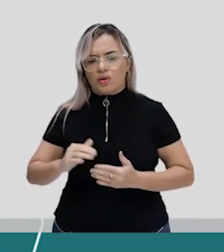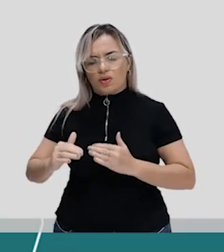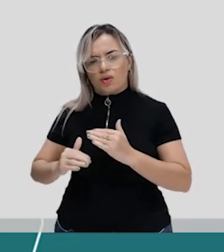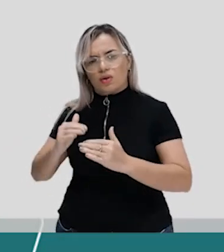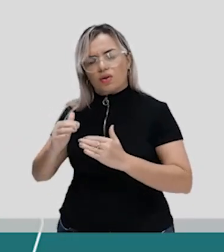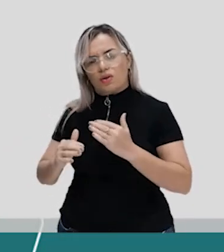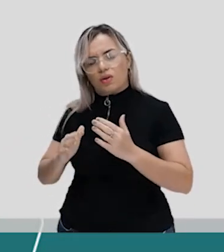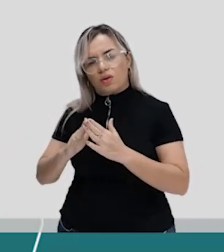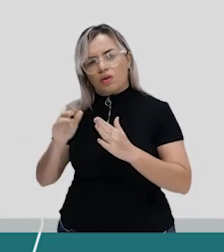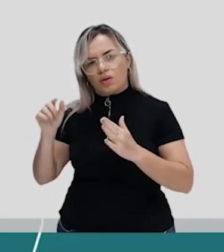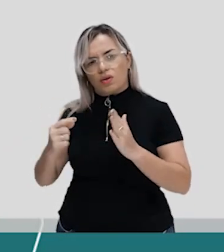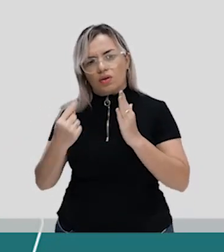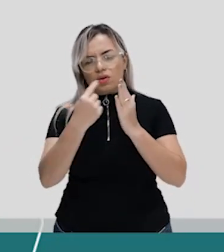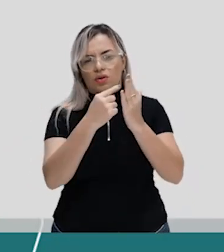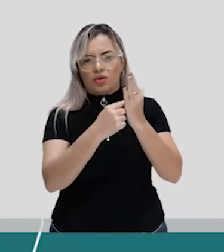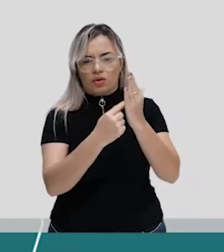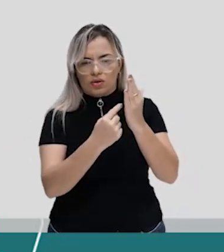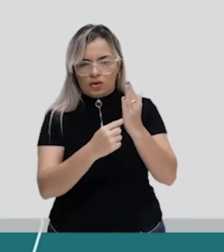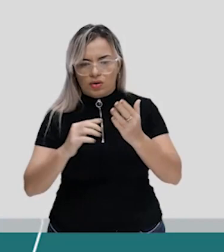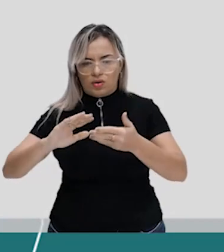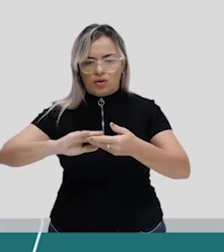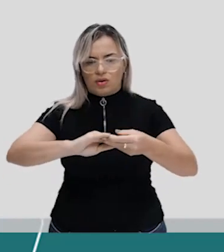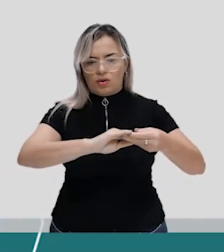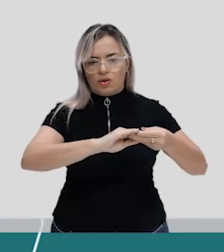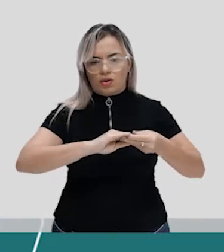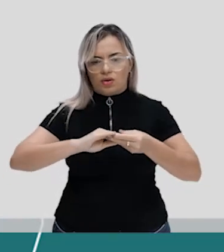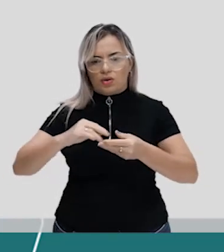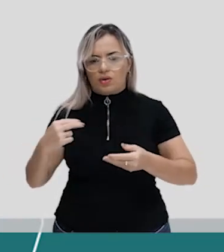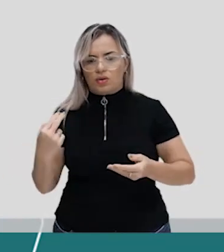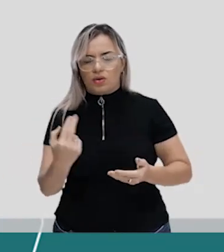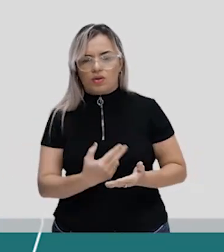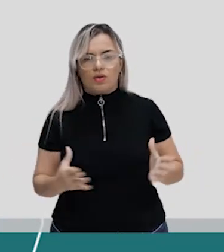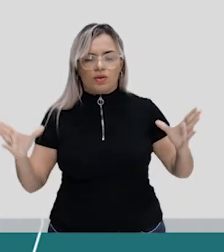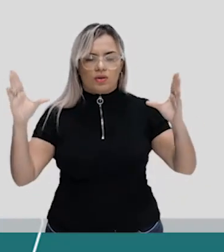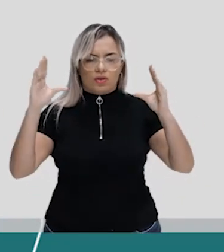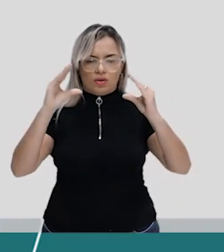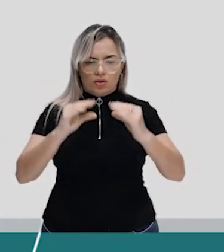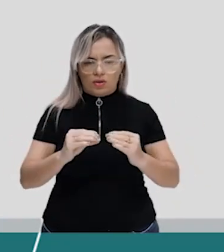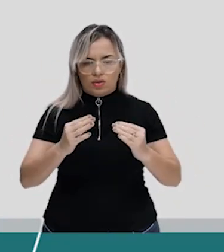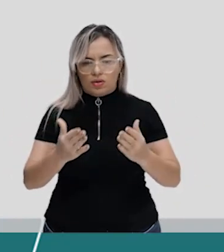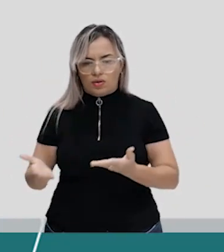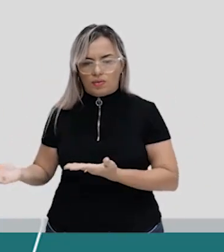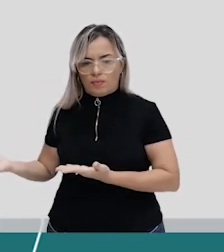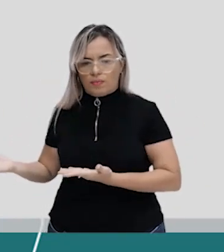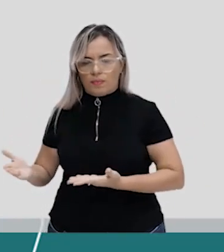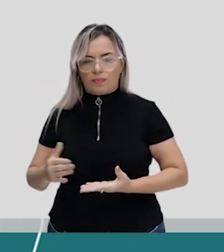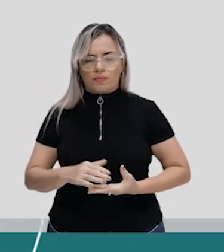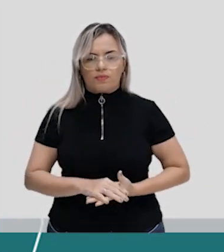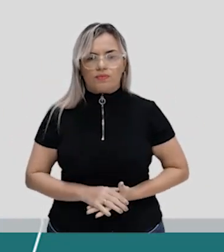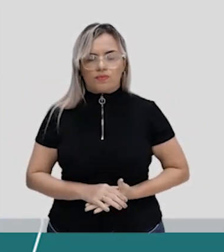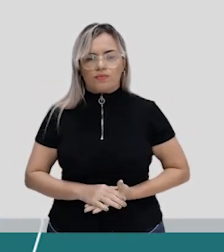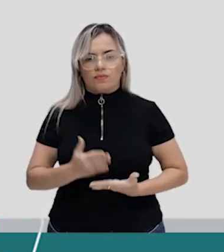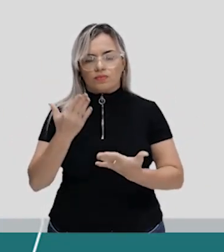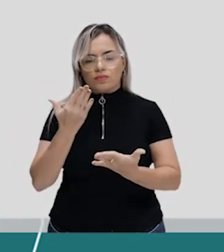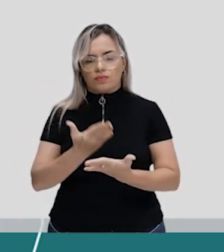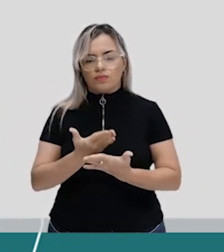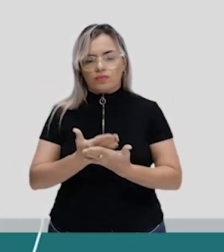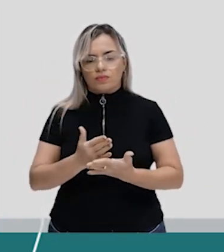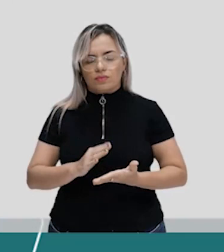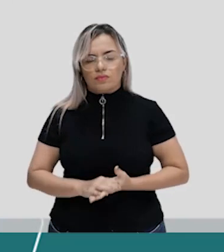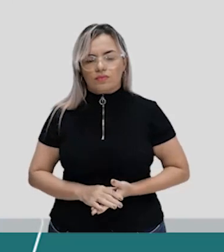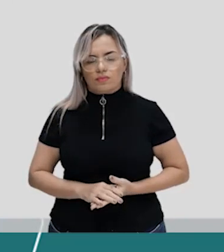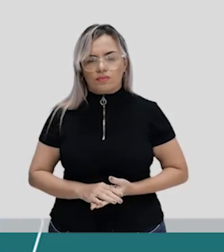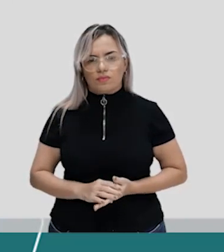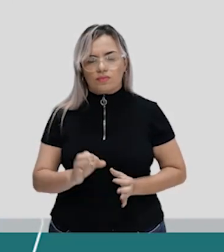aquela lista de saudações que nós demos e que eu tenho aqui um resumo, tá? Bem que eu tenho um resumo, e